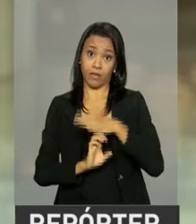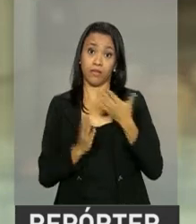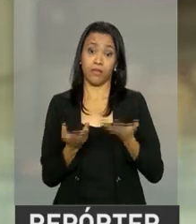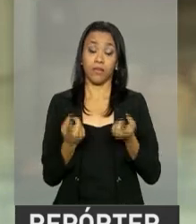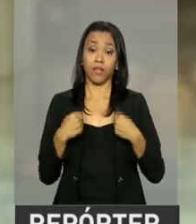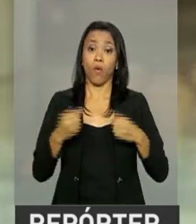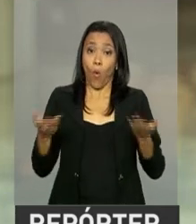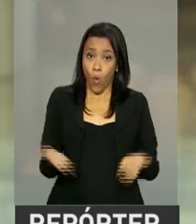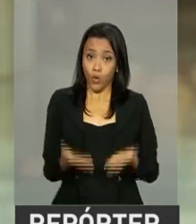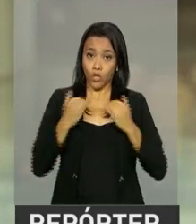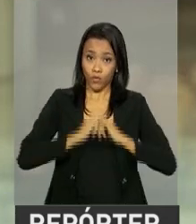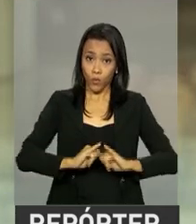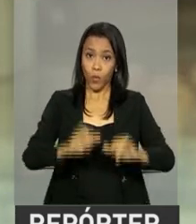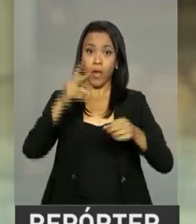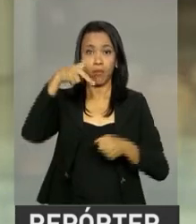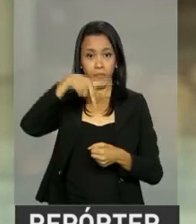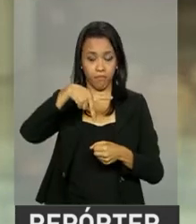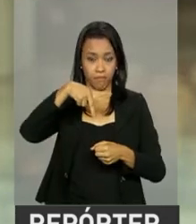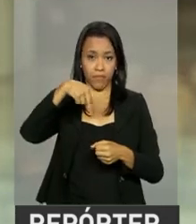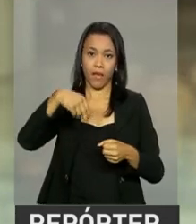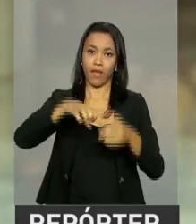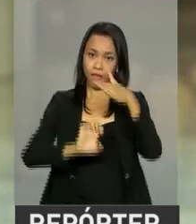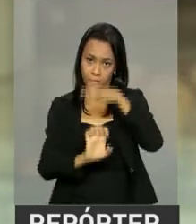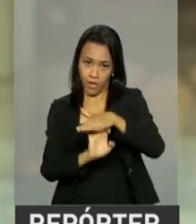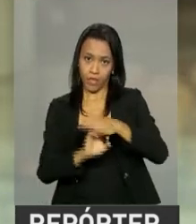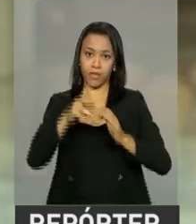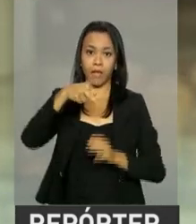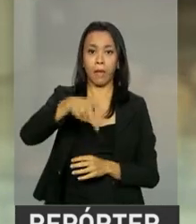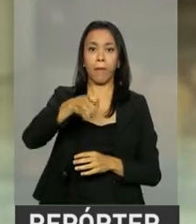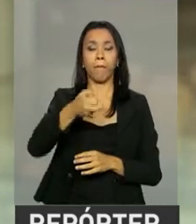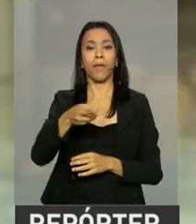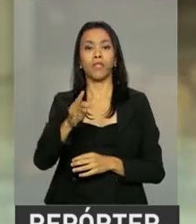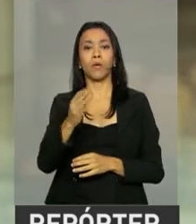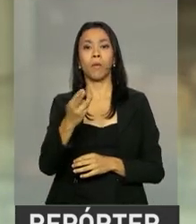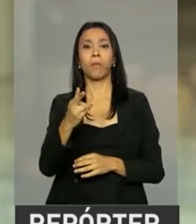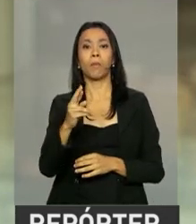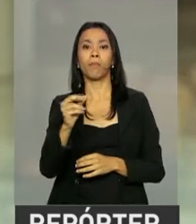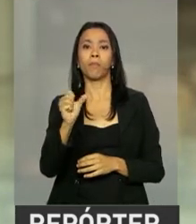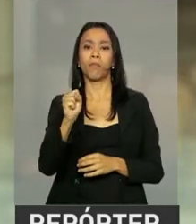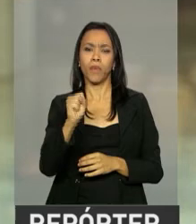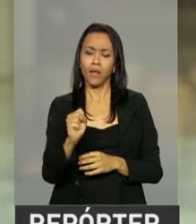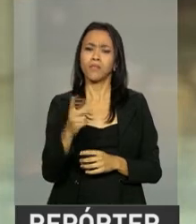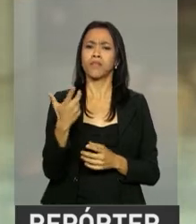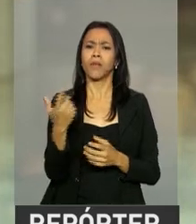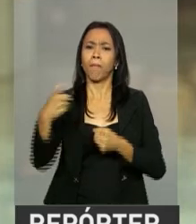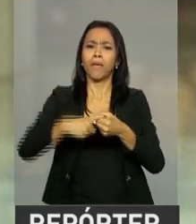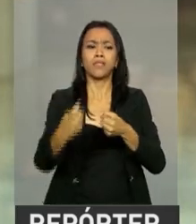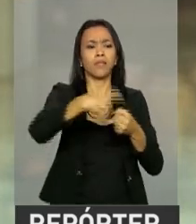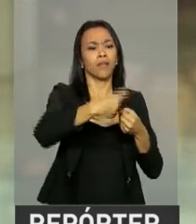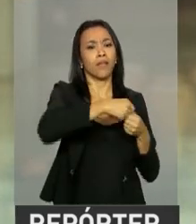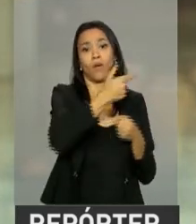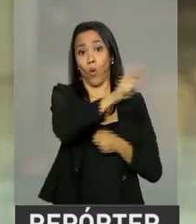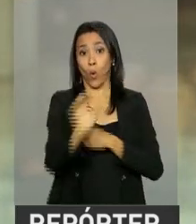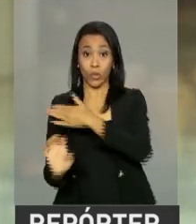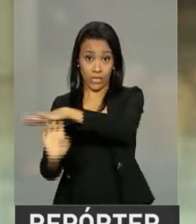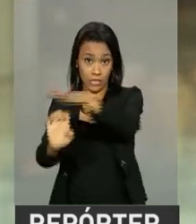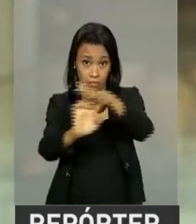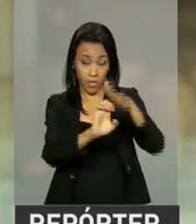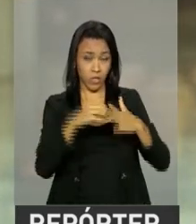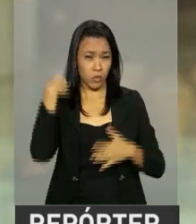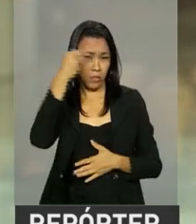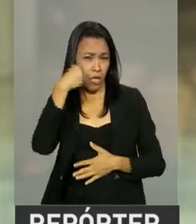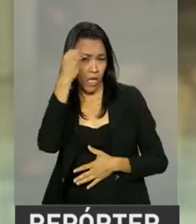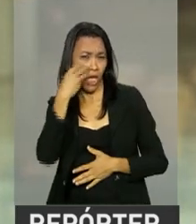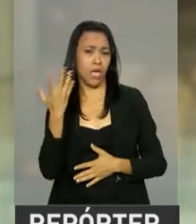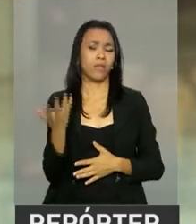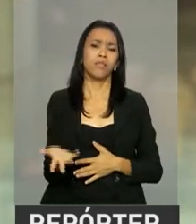divulgada hoje, a Petrobras afirma que a operação abre oportunidades para que parcerias com outras empresas com larga experiência